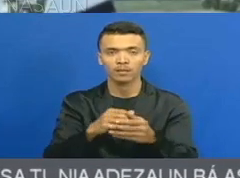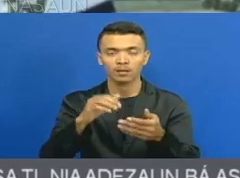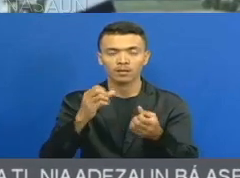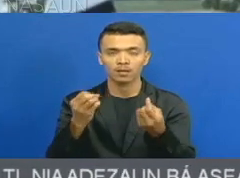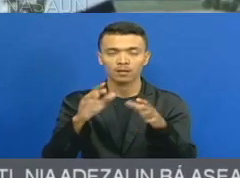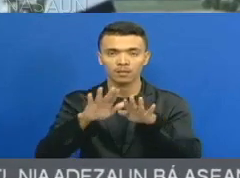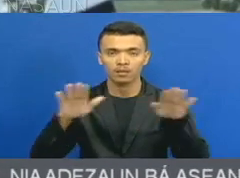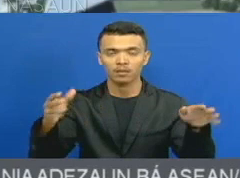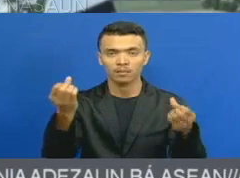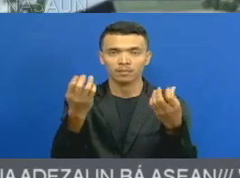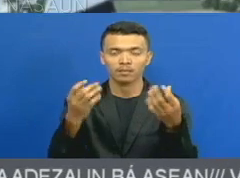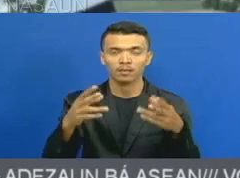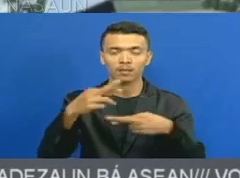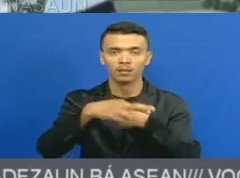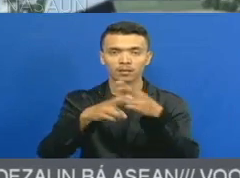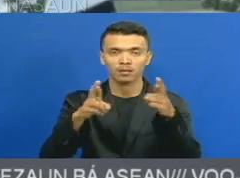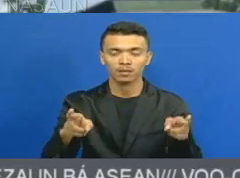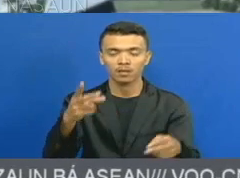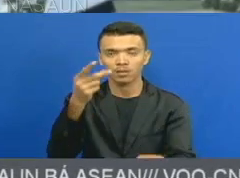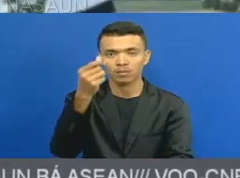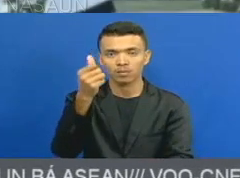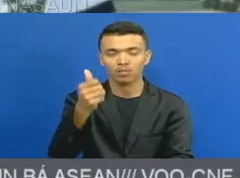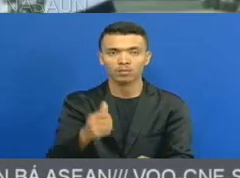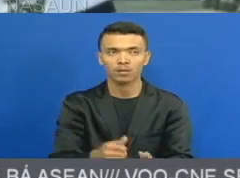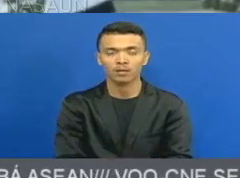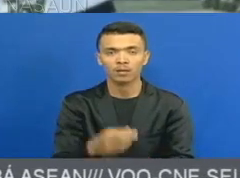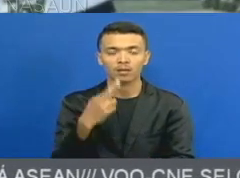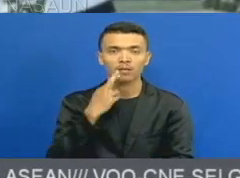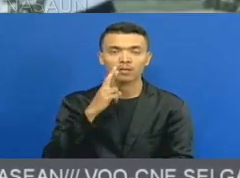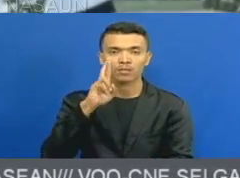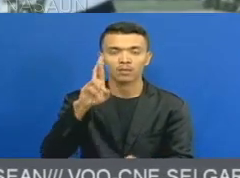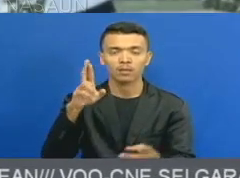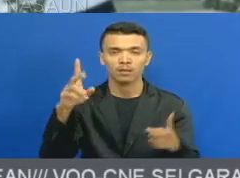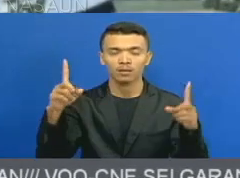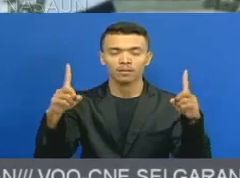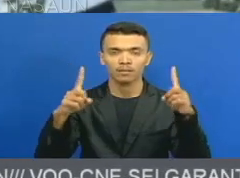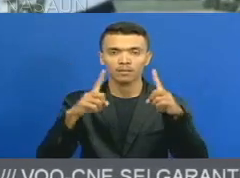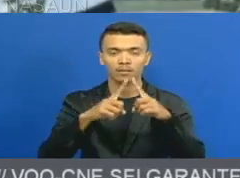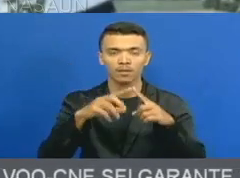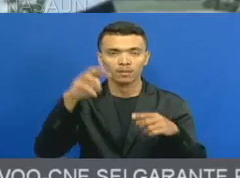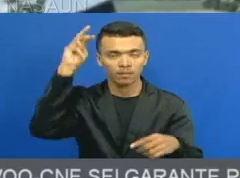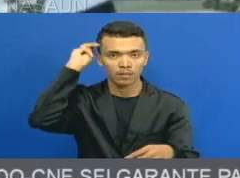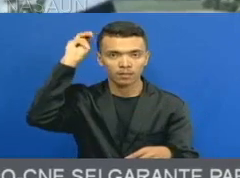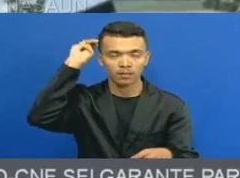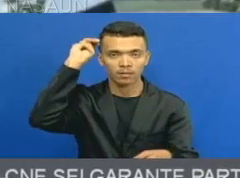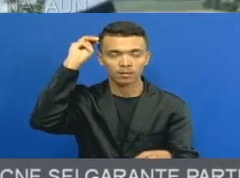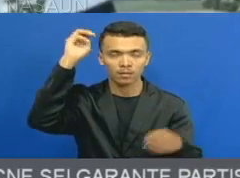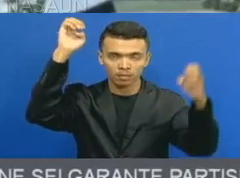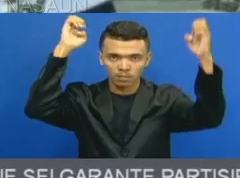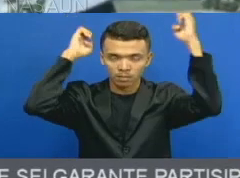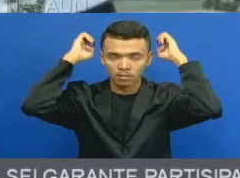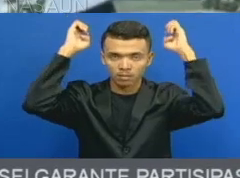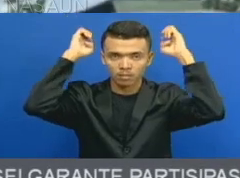provokira mai be sala de aula ne pa suficiente ma la ba sira ha una recomendação ba ili ba ministério